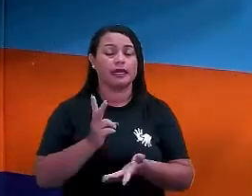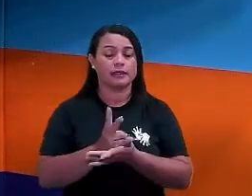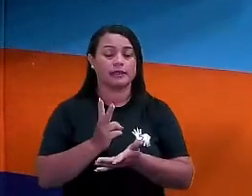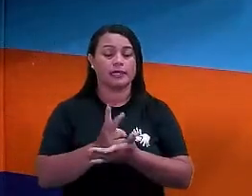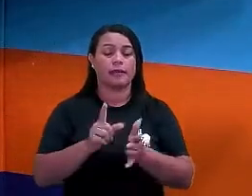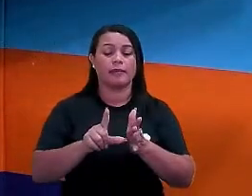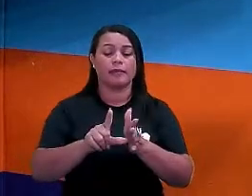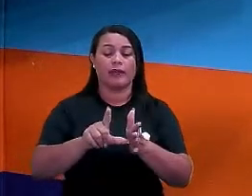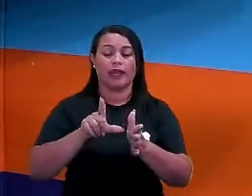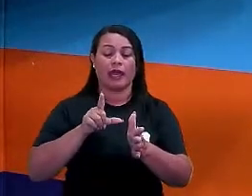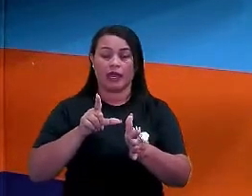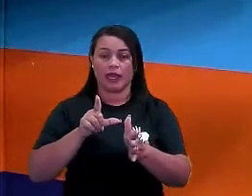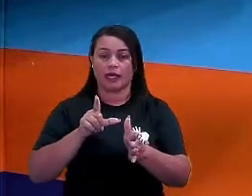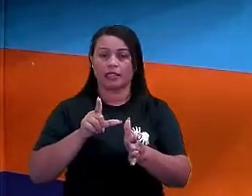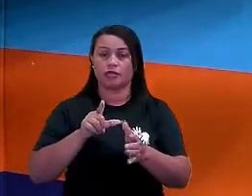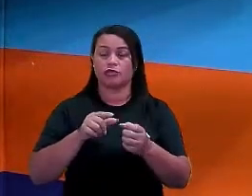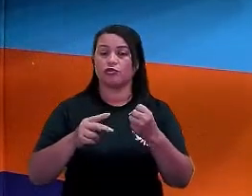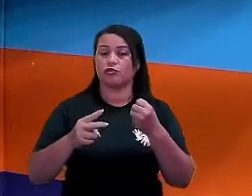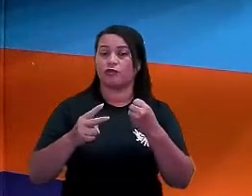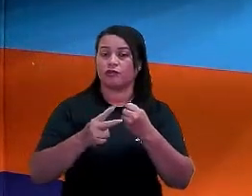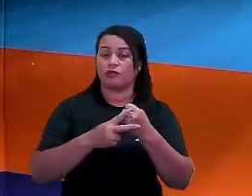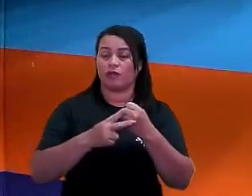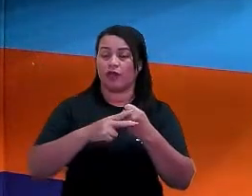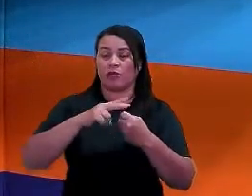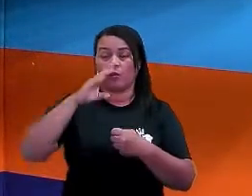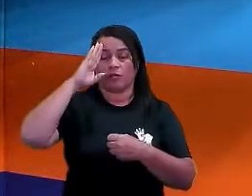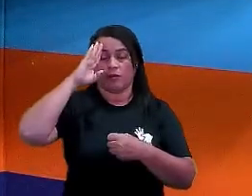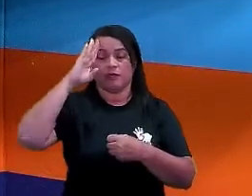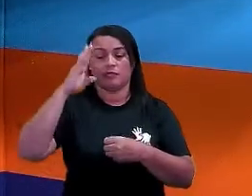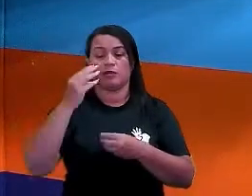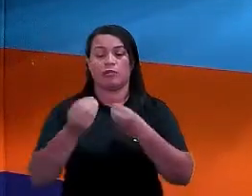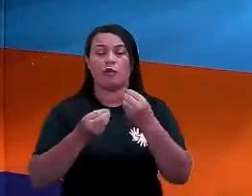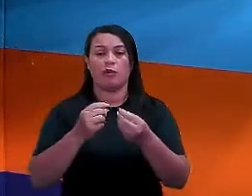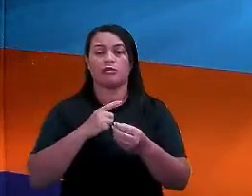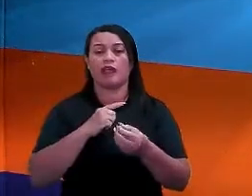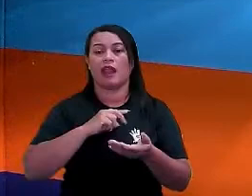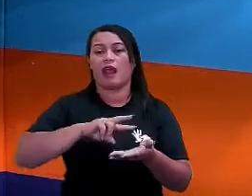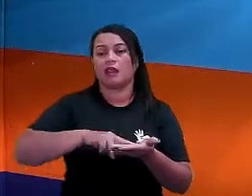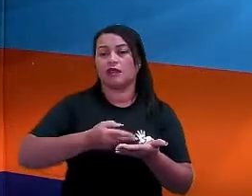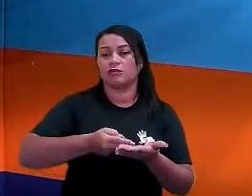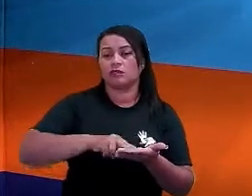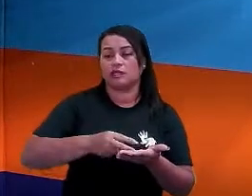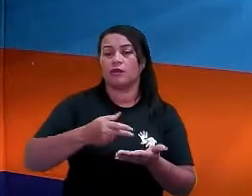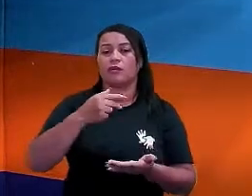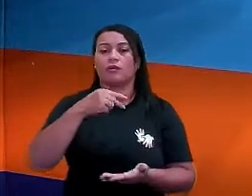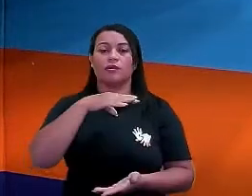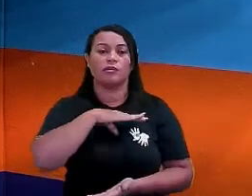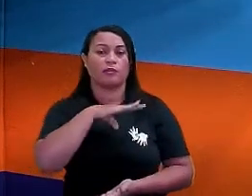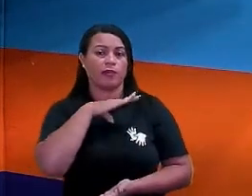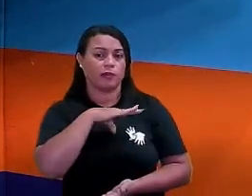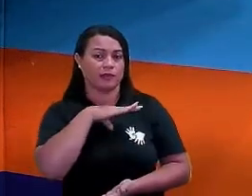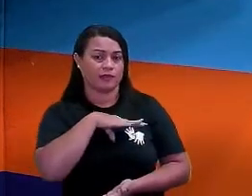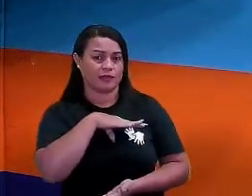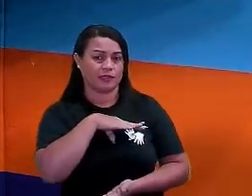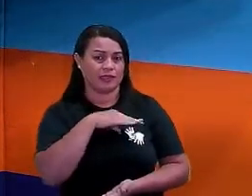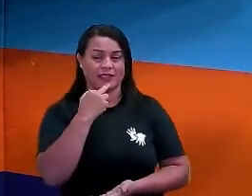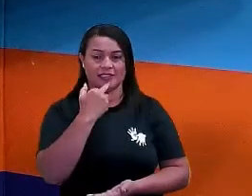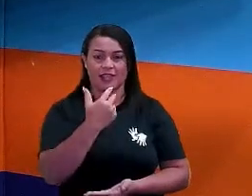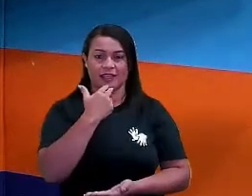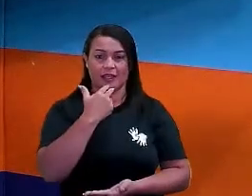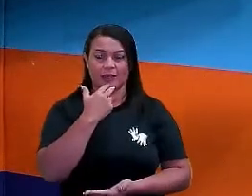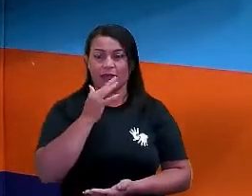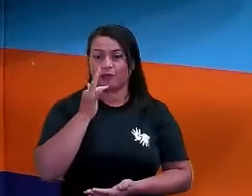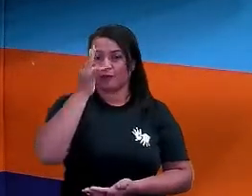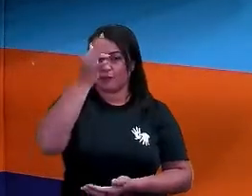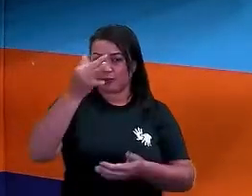verbo principal. E o verbo principal terá a tradução na língua portuguesa de futuro do